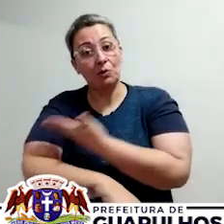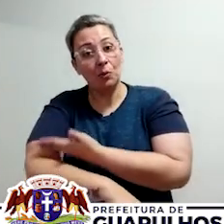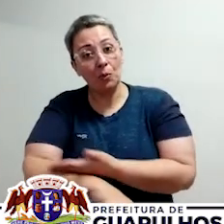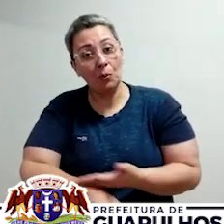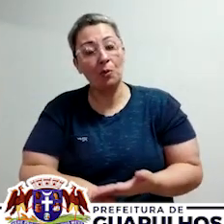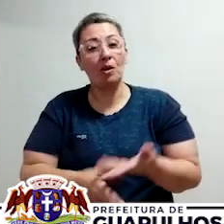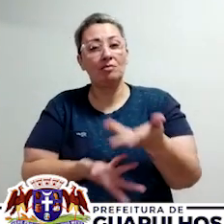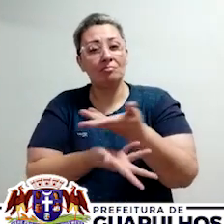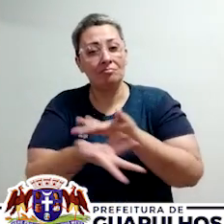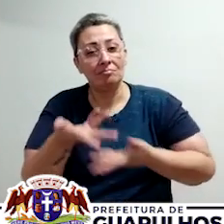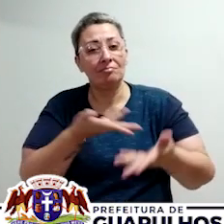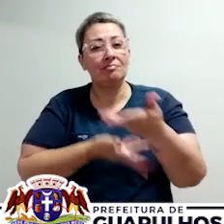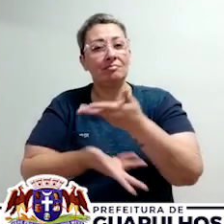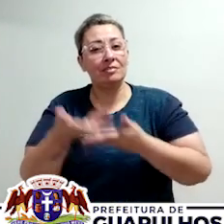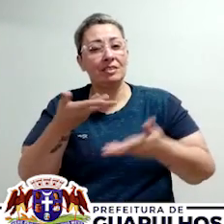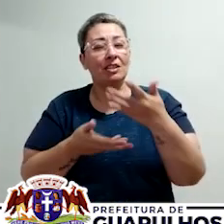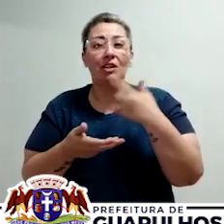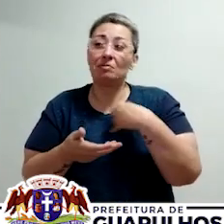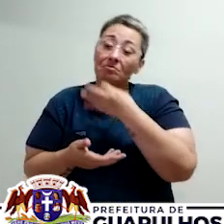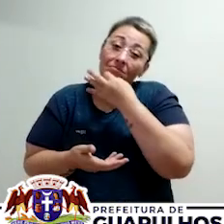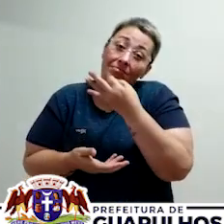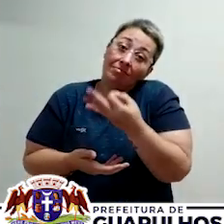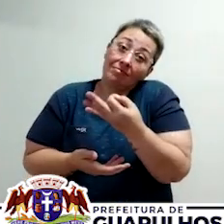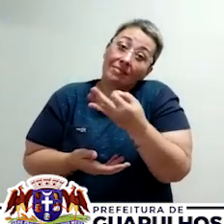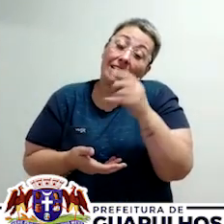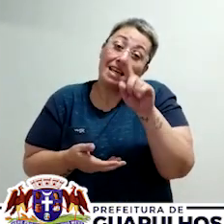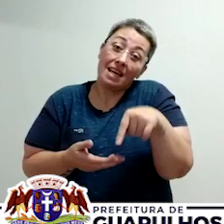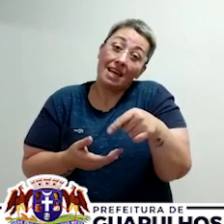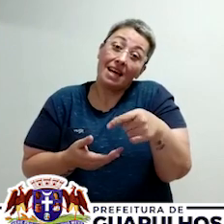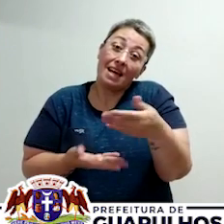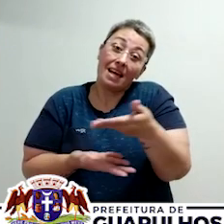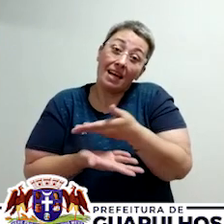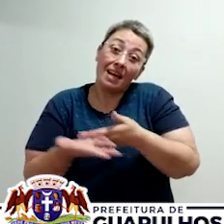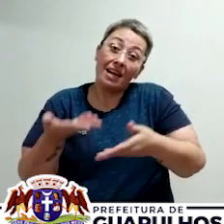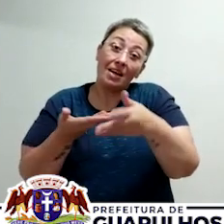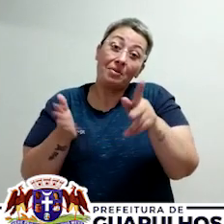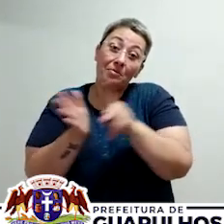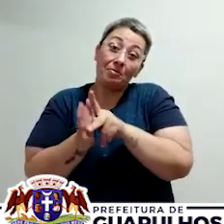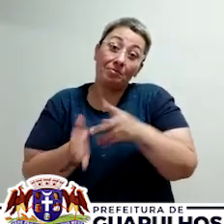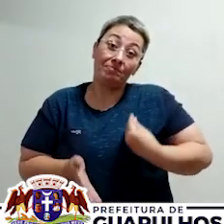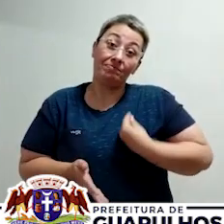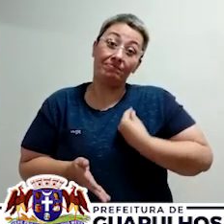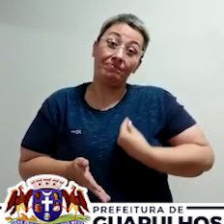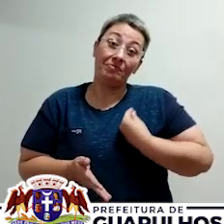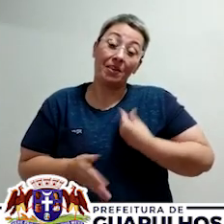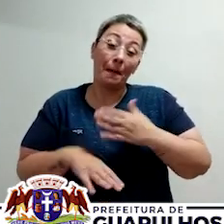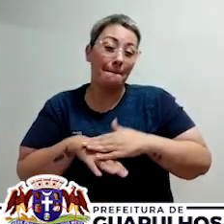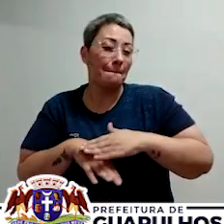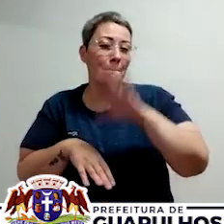devagarinho me habituei com essa troca tão gostosa que no meu jeito de ver as coisas é a troca da própria